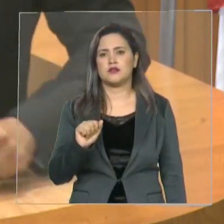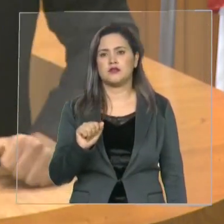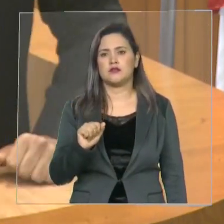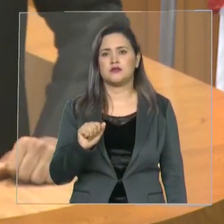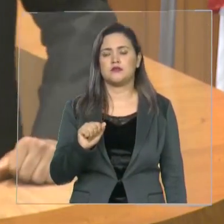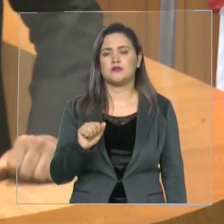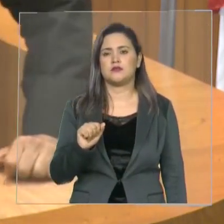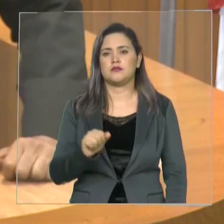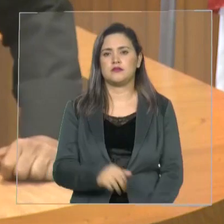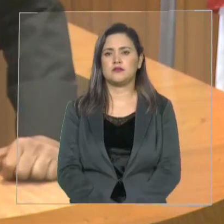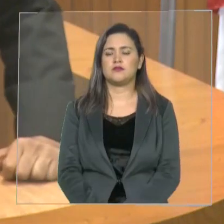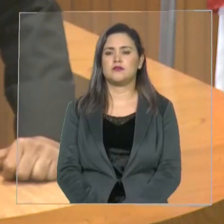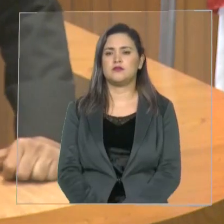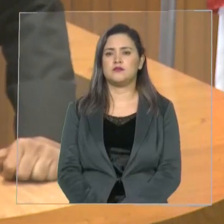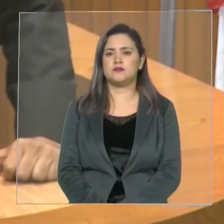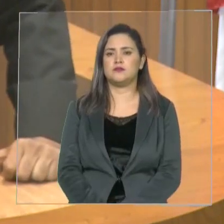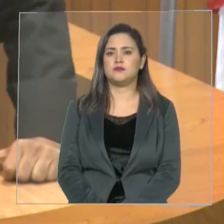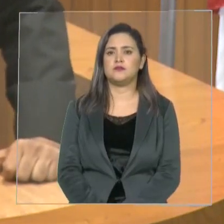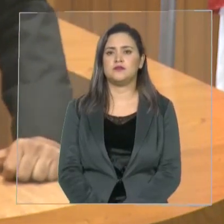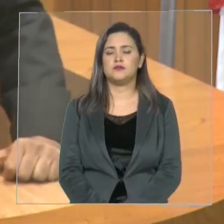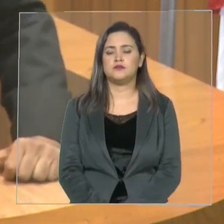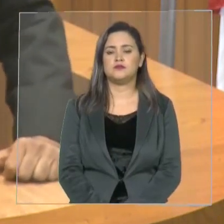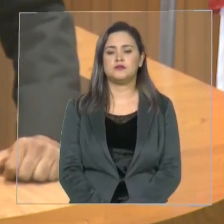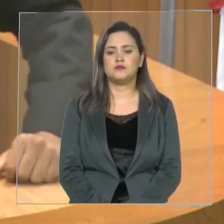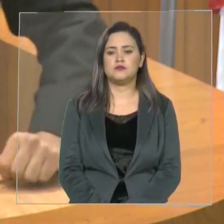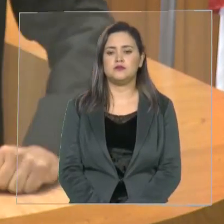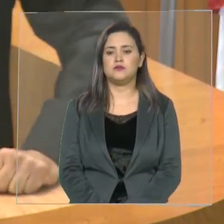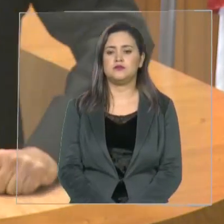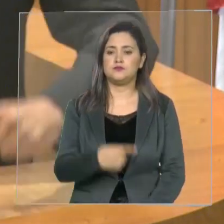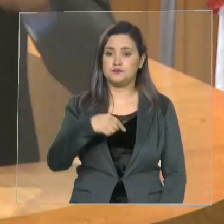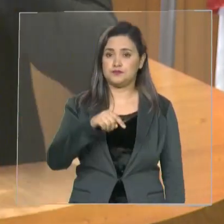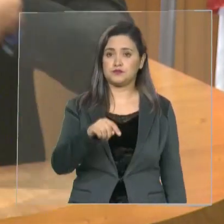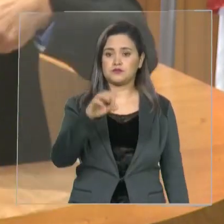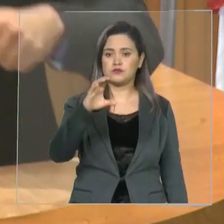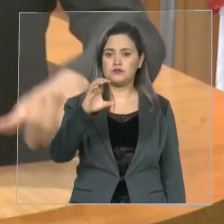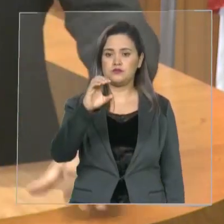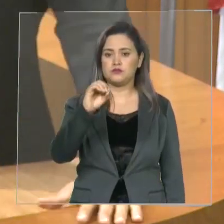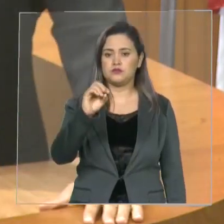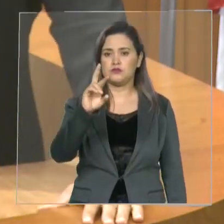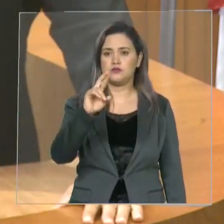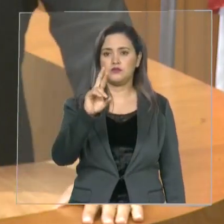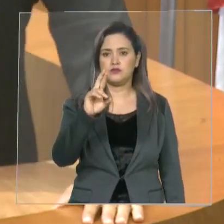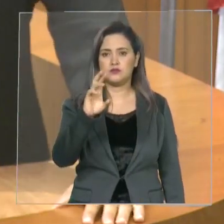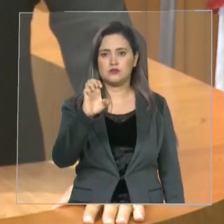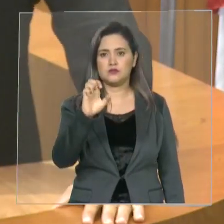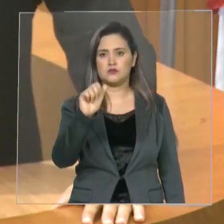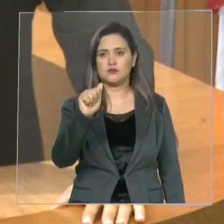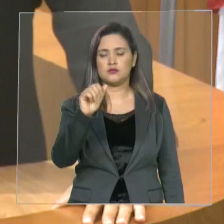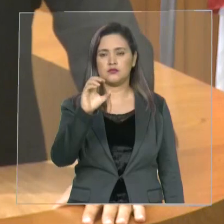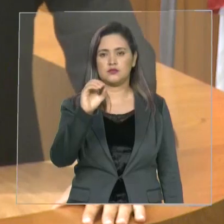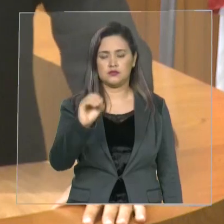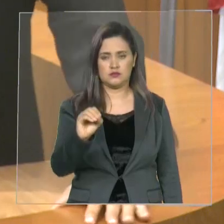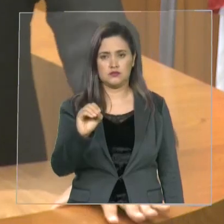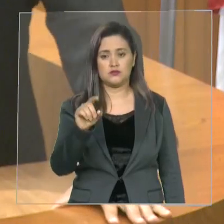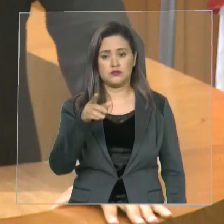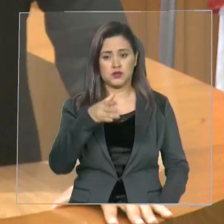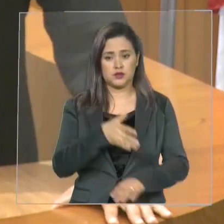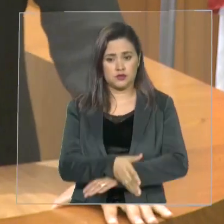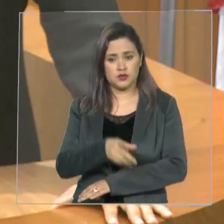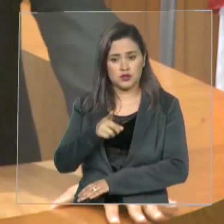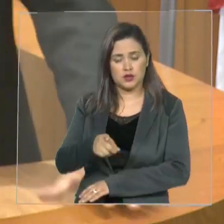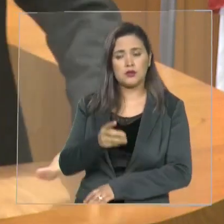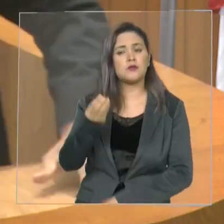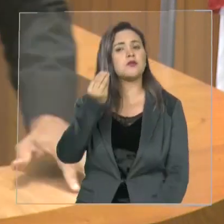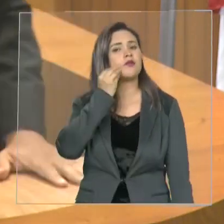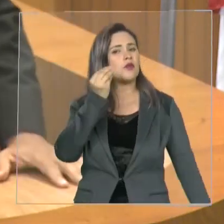Ele foi no Correão, como eu fui, e ele viu a situação de abandono que aquelas